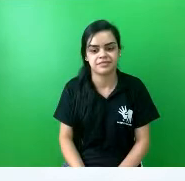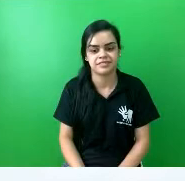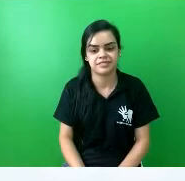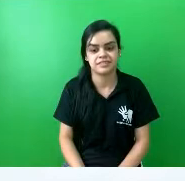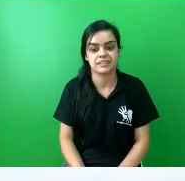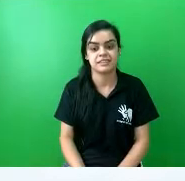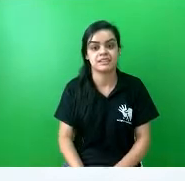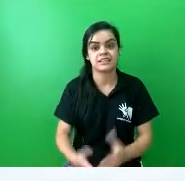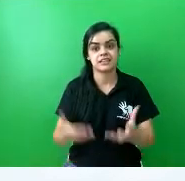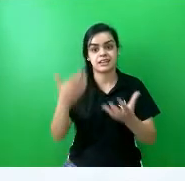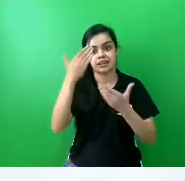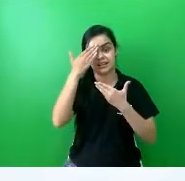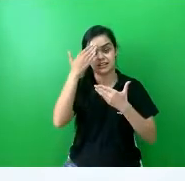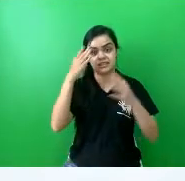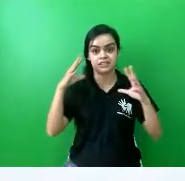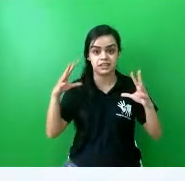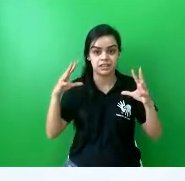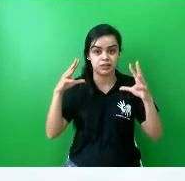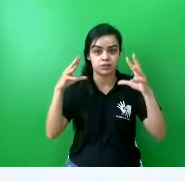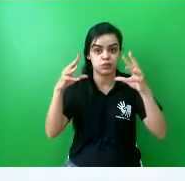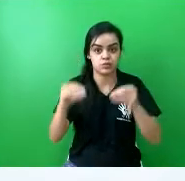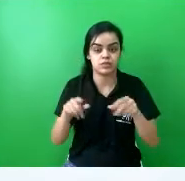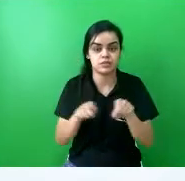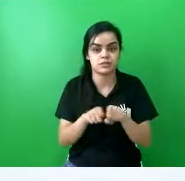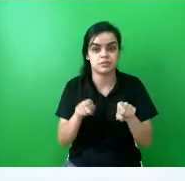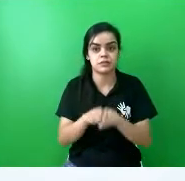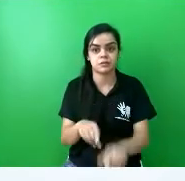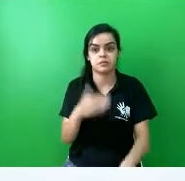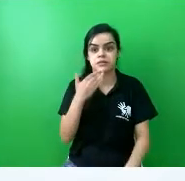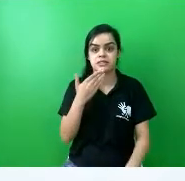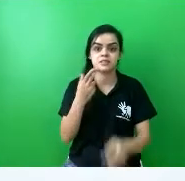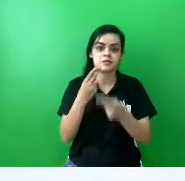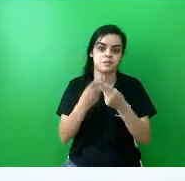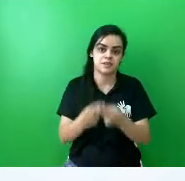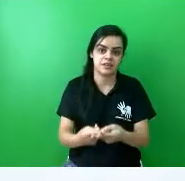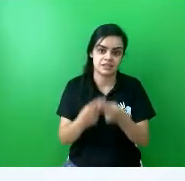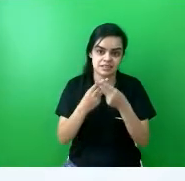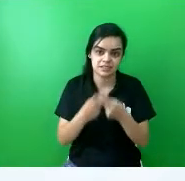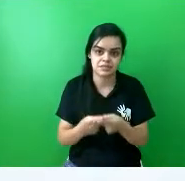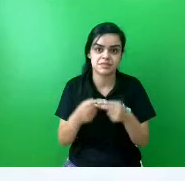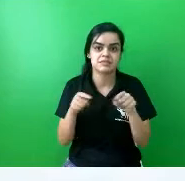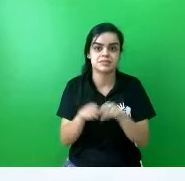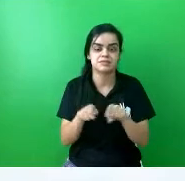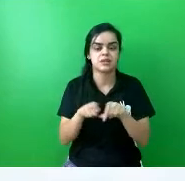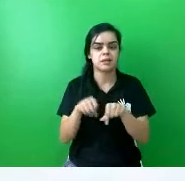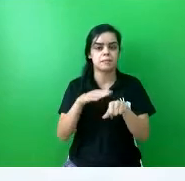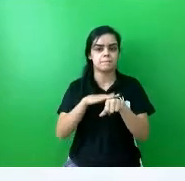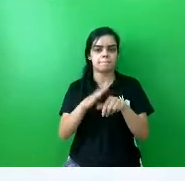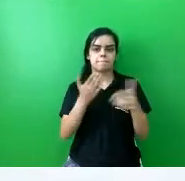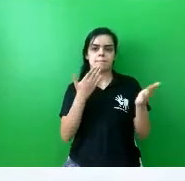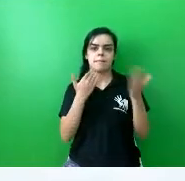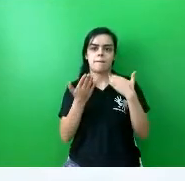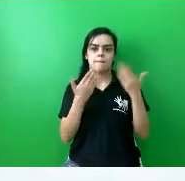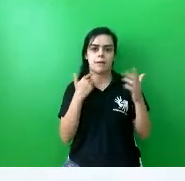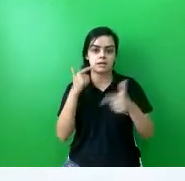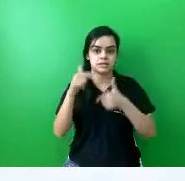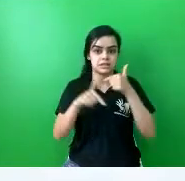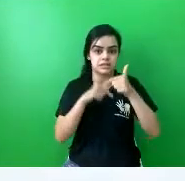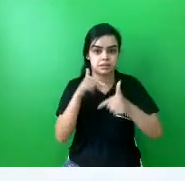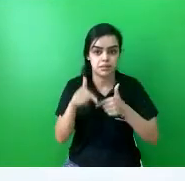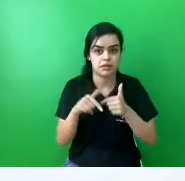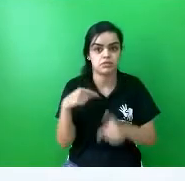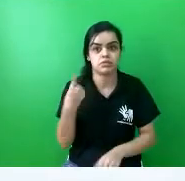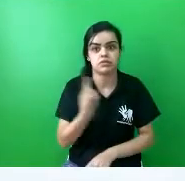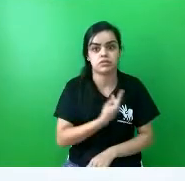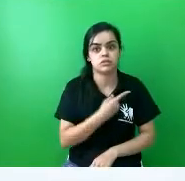Quero aqui agradecer a todos, também pedir um pouquinho de paciência de todos. Eu tenho conversado muito aí com os trabalhadores que a gente